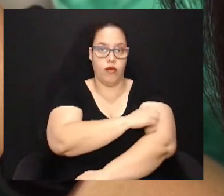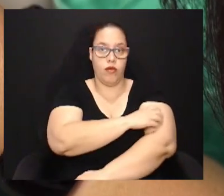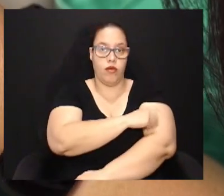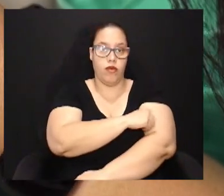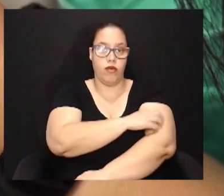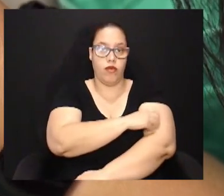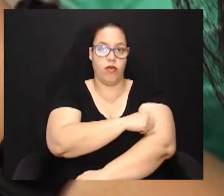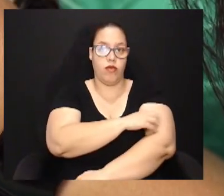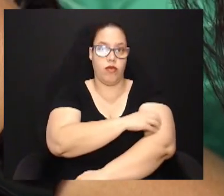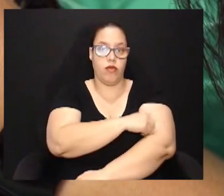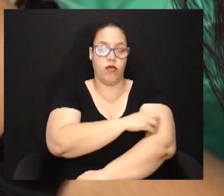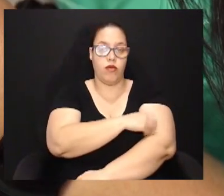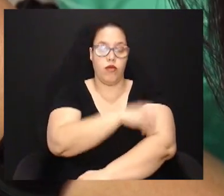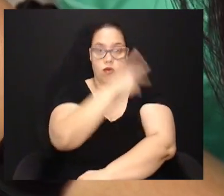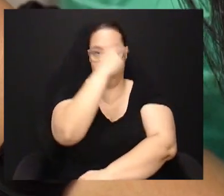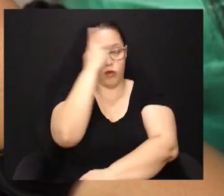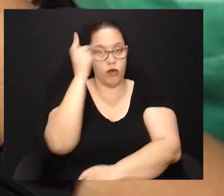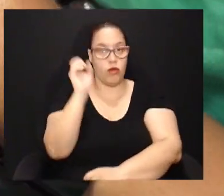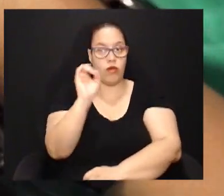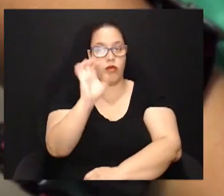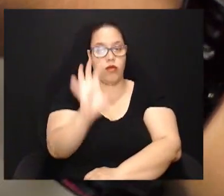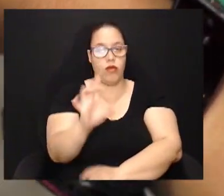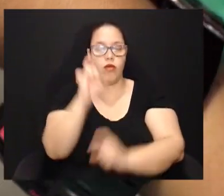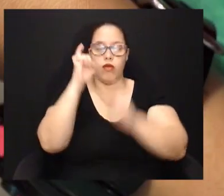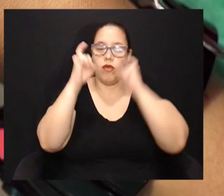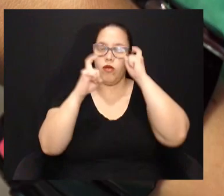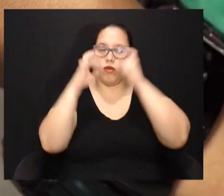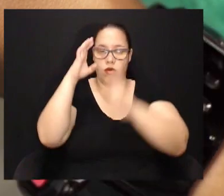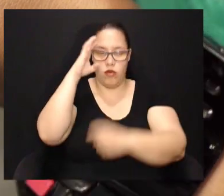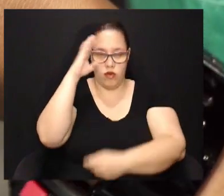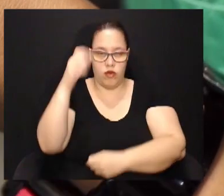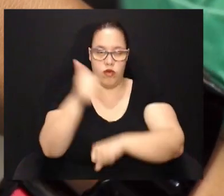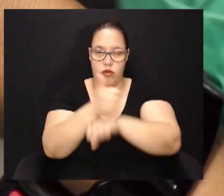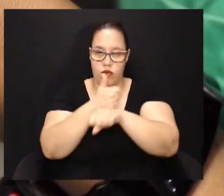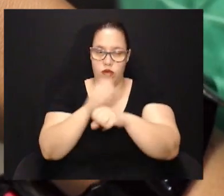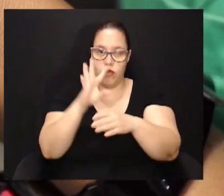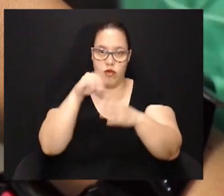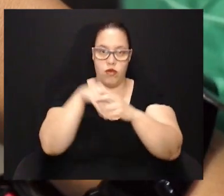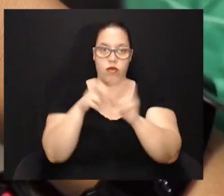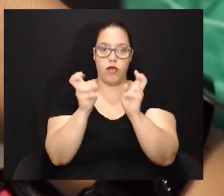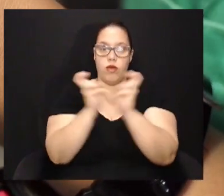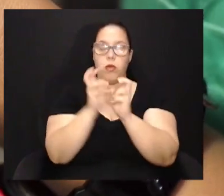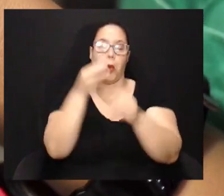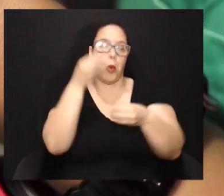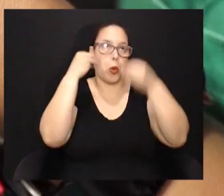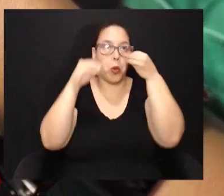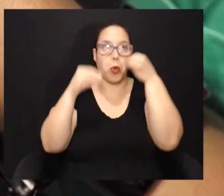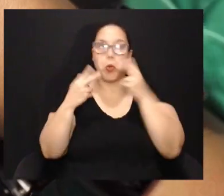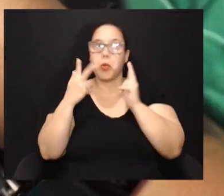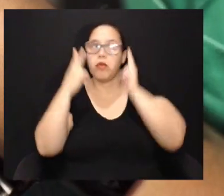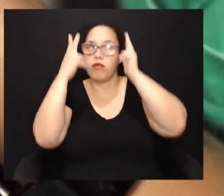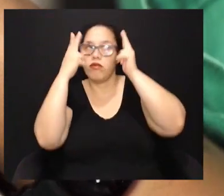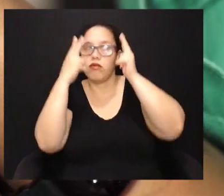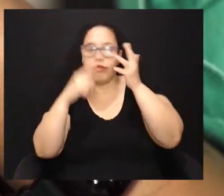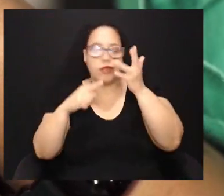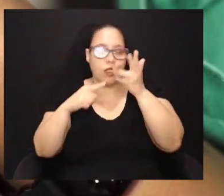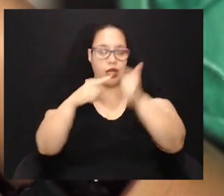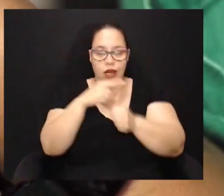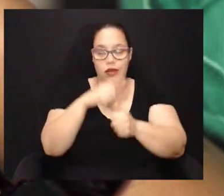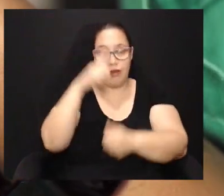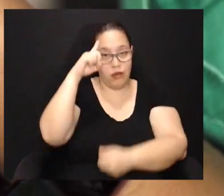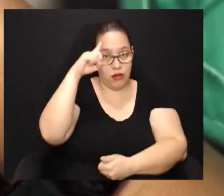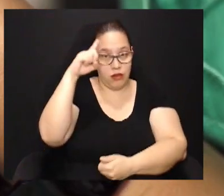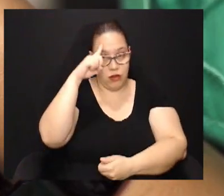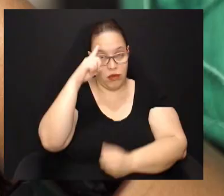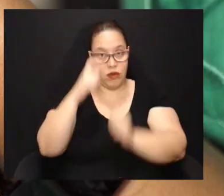uso prolongado também pela população, pelo consumidor. No entanto, a preocupação principal é com o profissional que está dentro do salão de beleza e que diversas